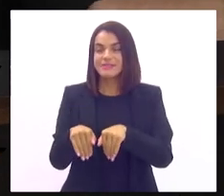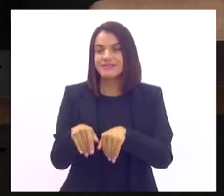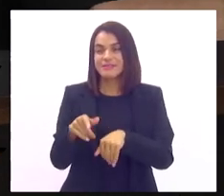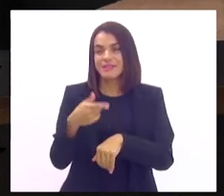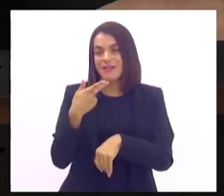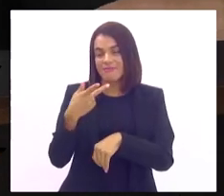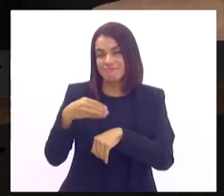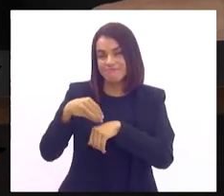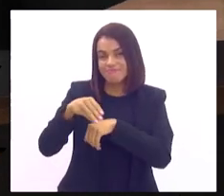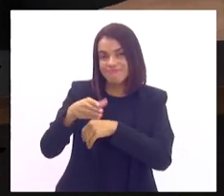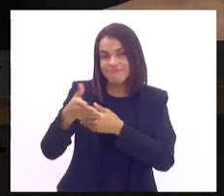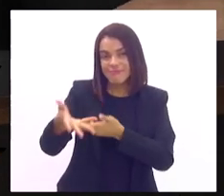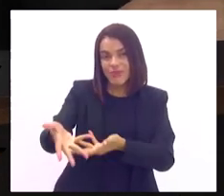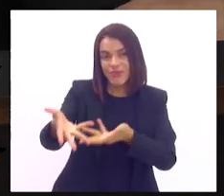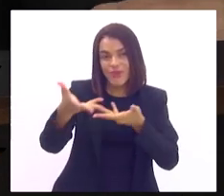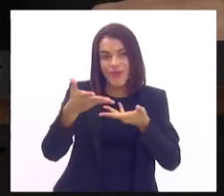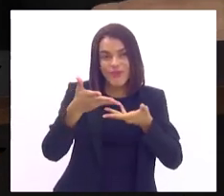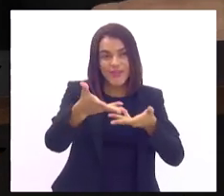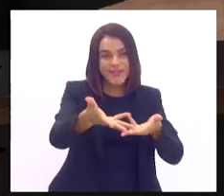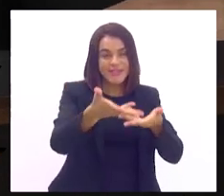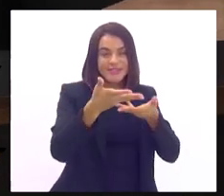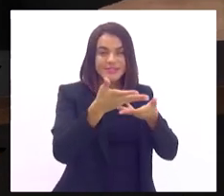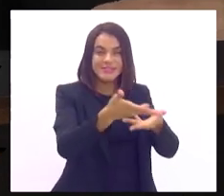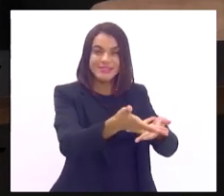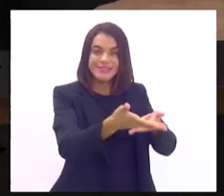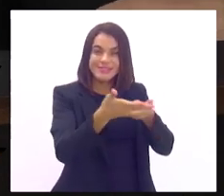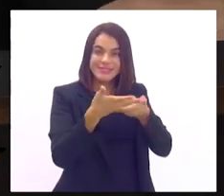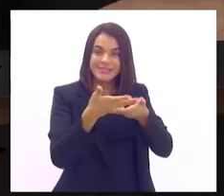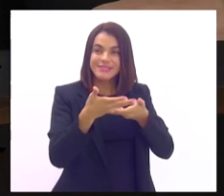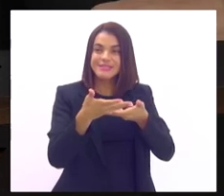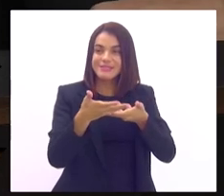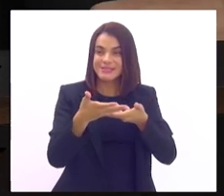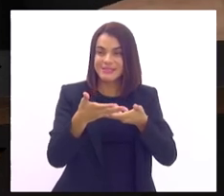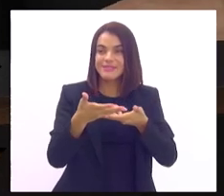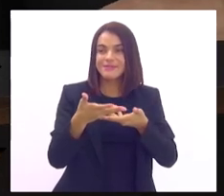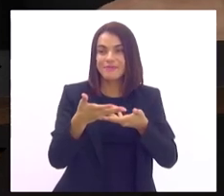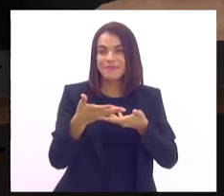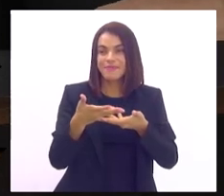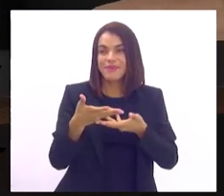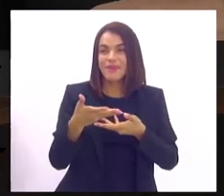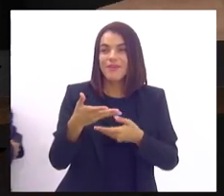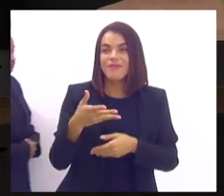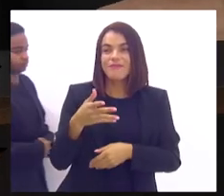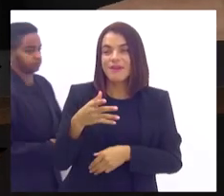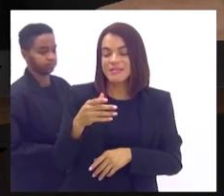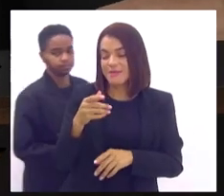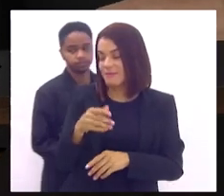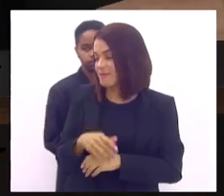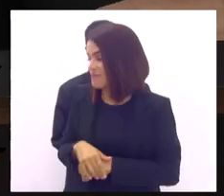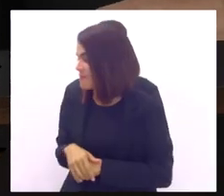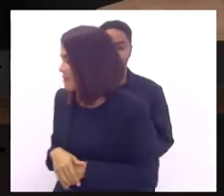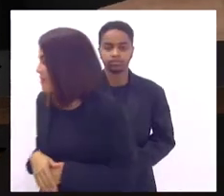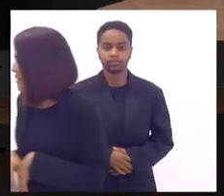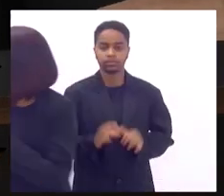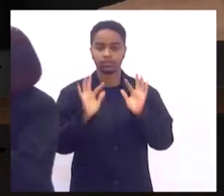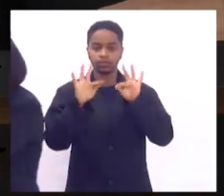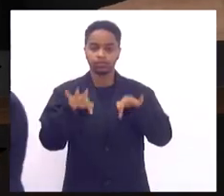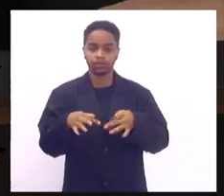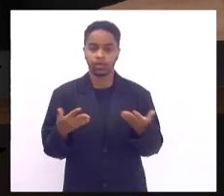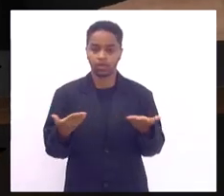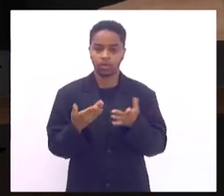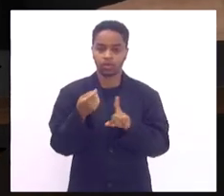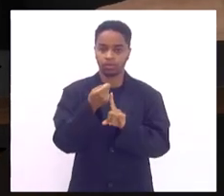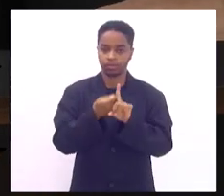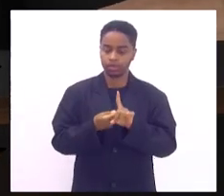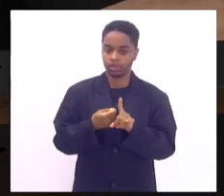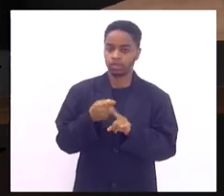quero deixar o convite a todos para a nossa convenção, né, que será finalzinho desse mês de novembro já. O tempo